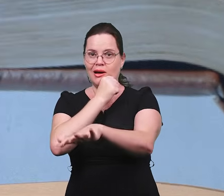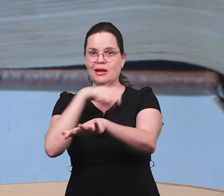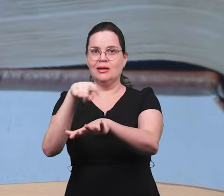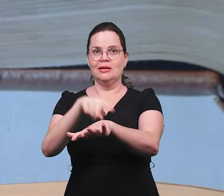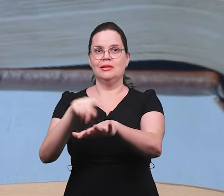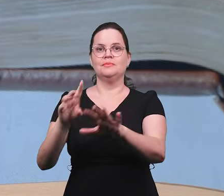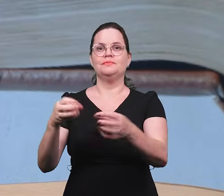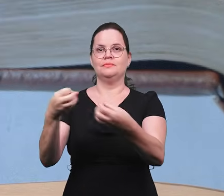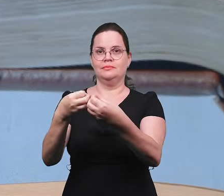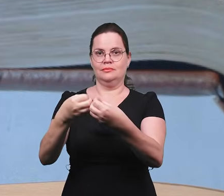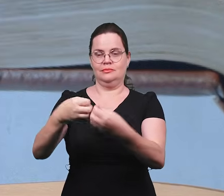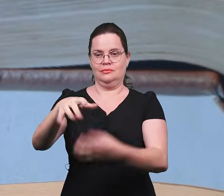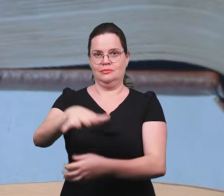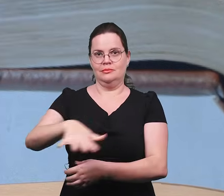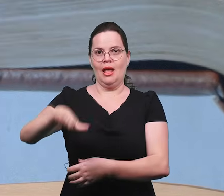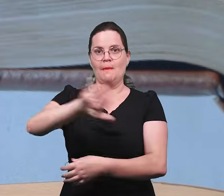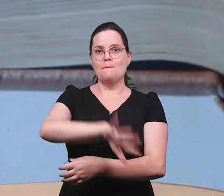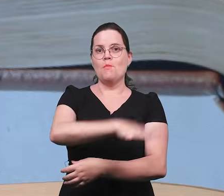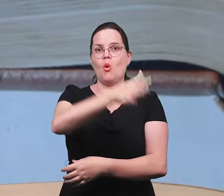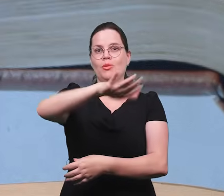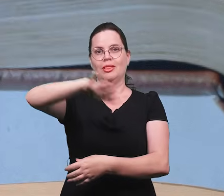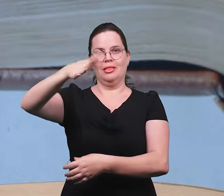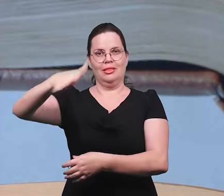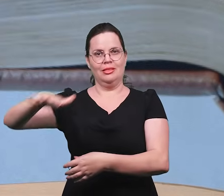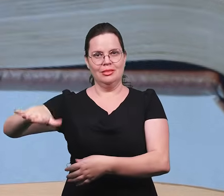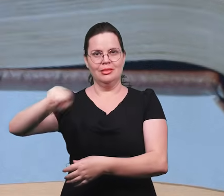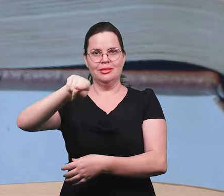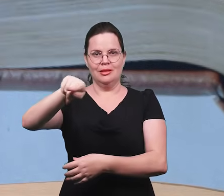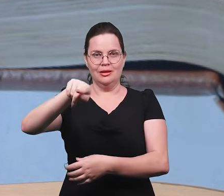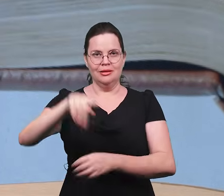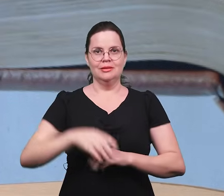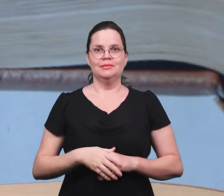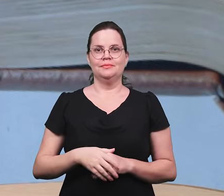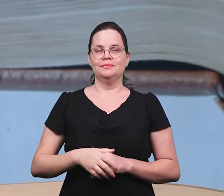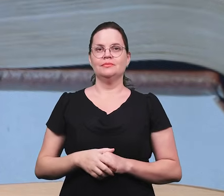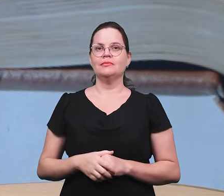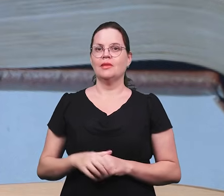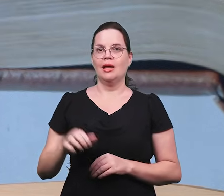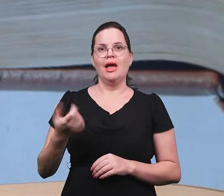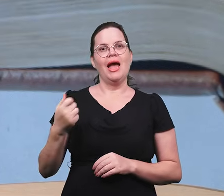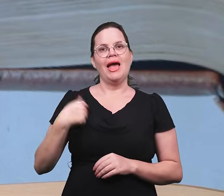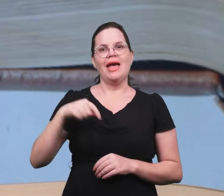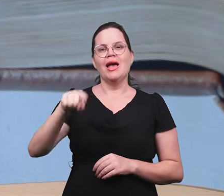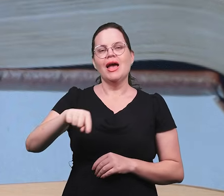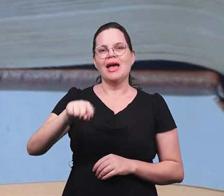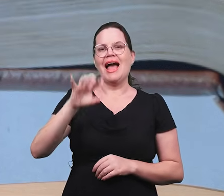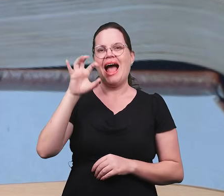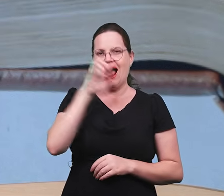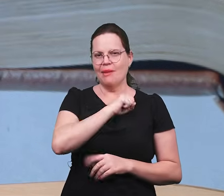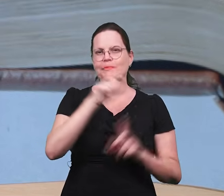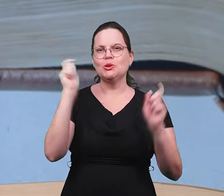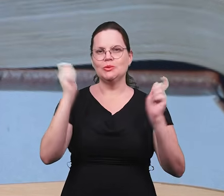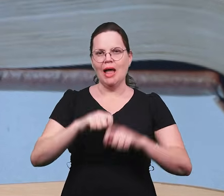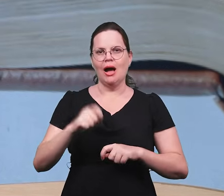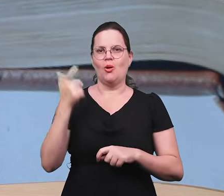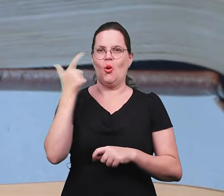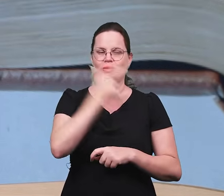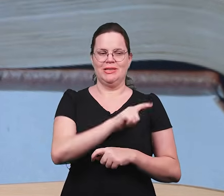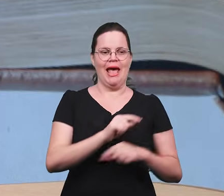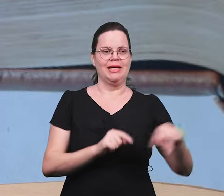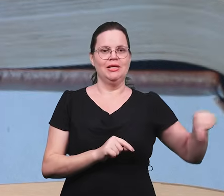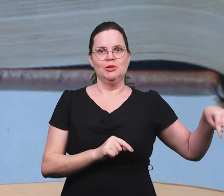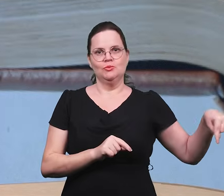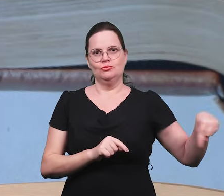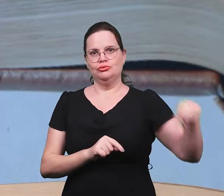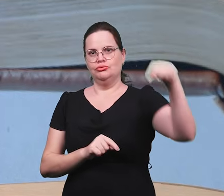região que ficava ali no meio, uma região montanhosa, não obstante fosse o trajeto mais curto, os judeus